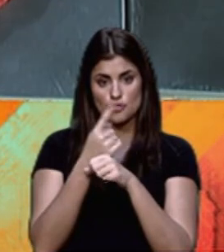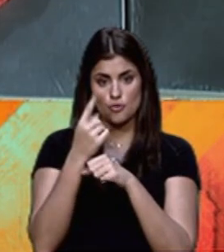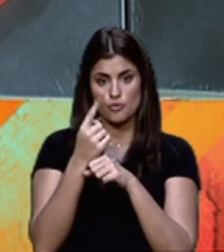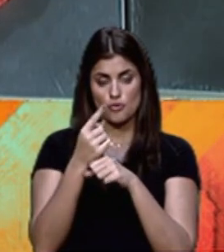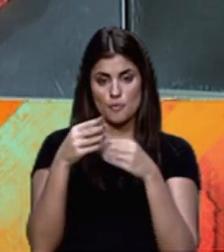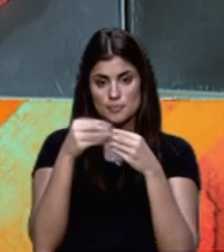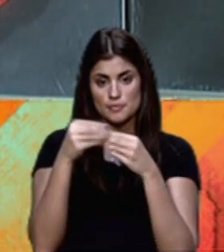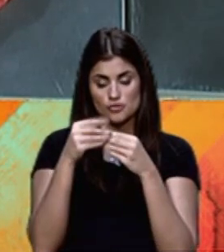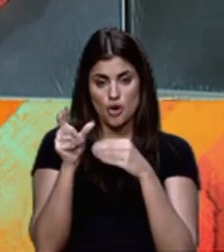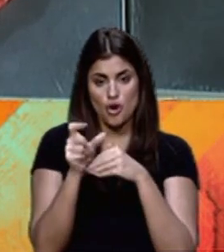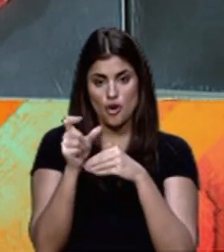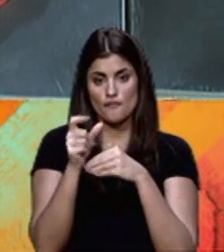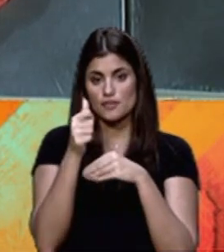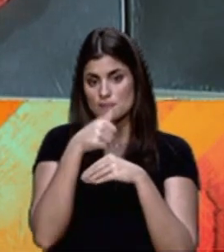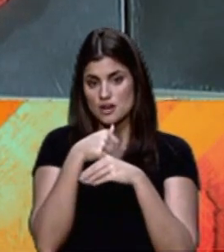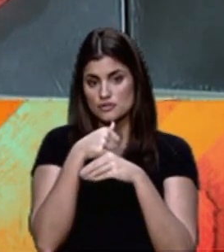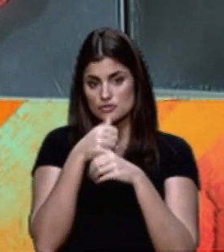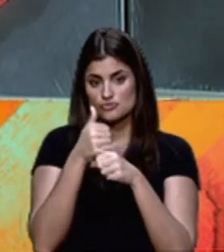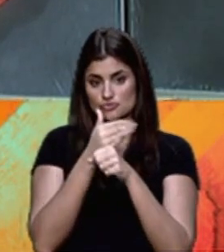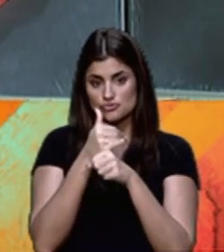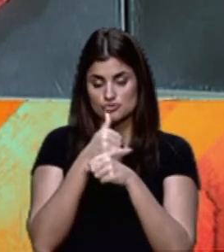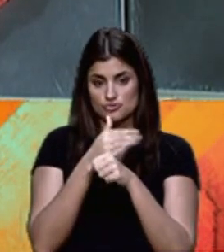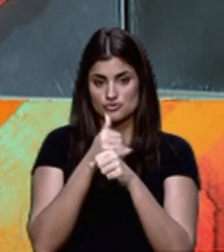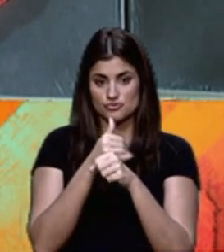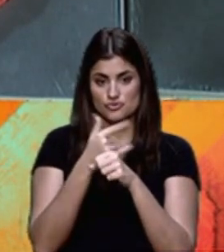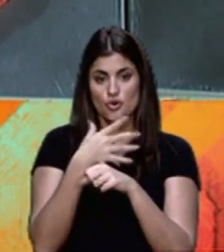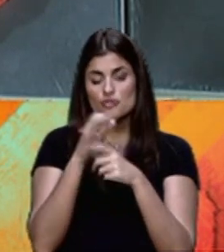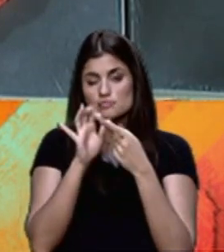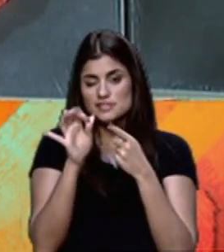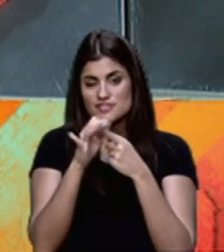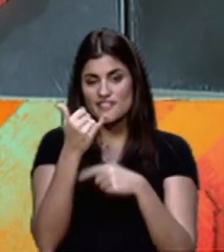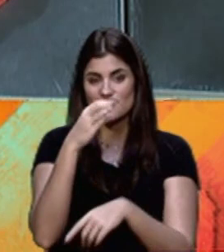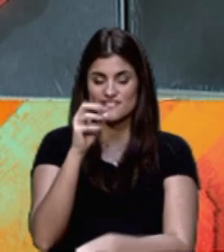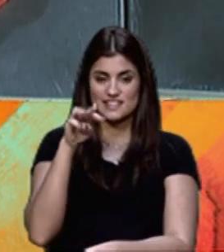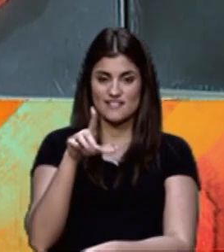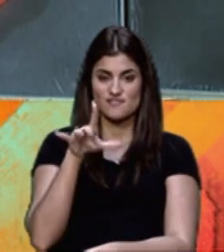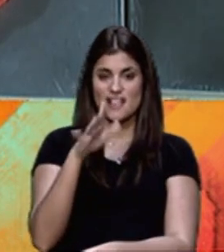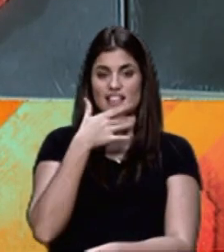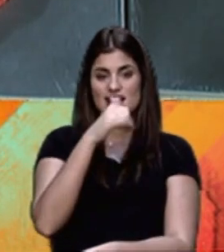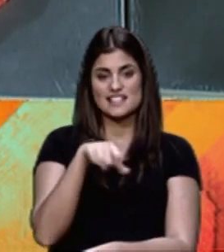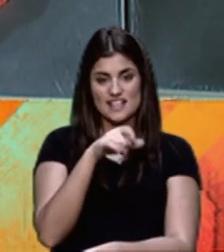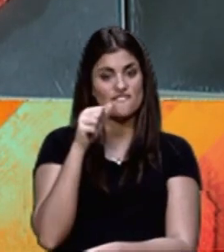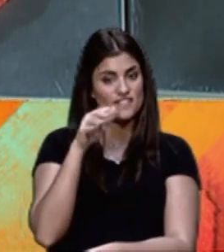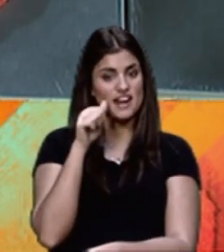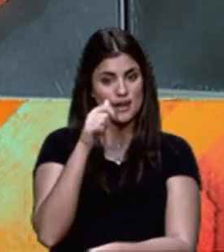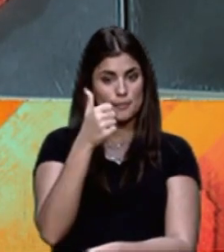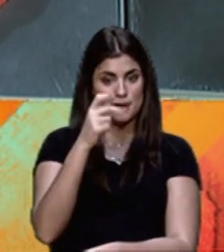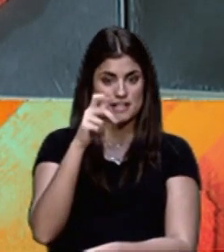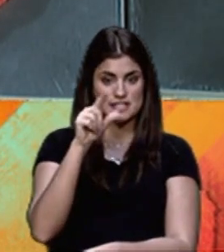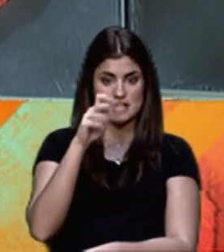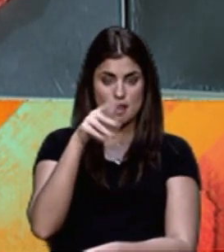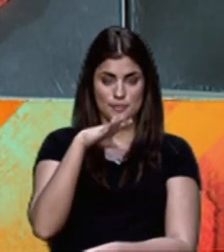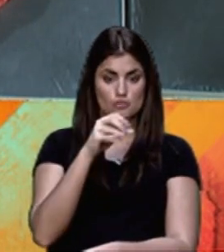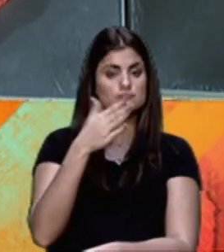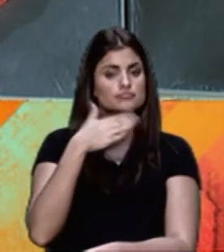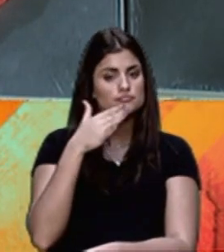finamente, um mini pimento vermelho picado finamente, gosto destes pormenores, 20 ml de azeite, vinagre balsâmico quanto